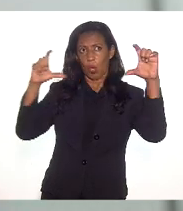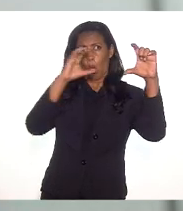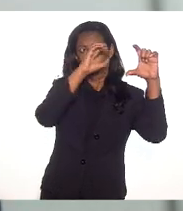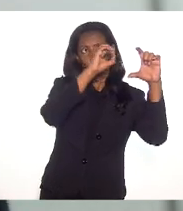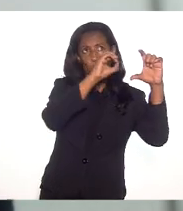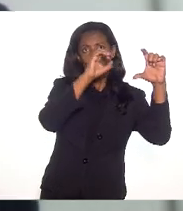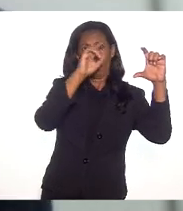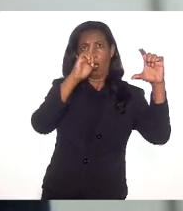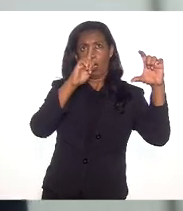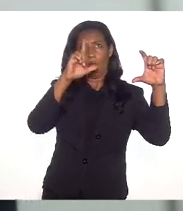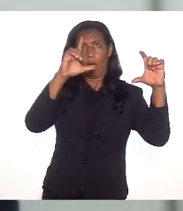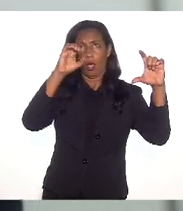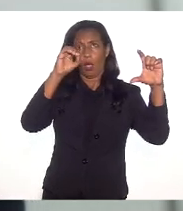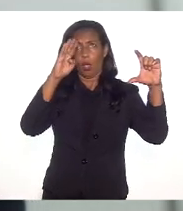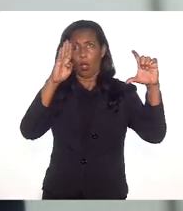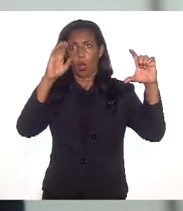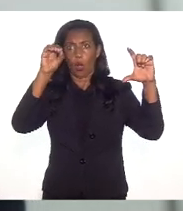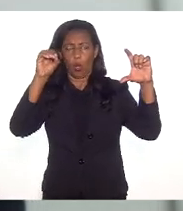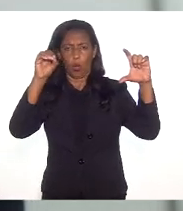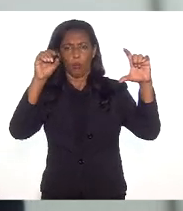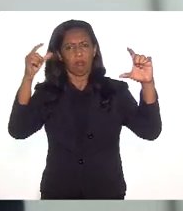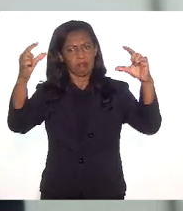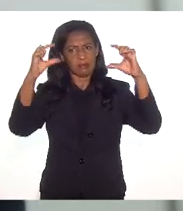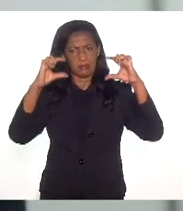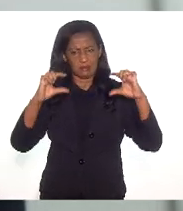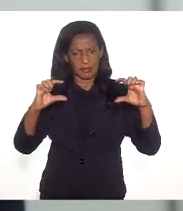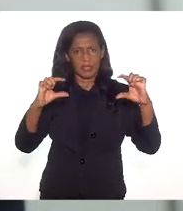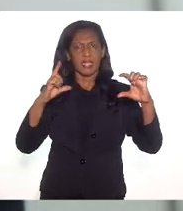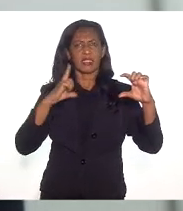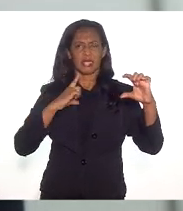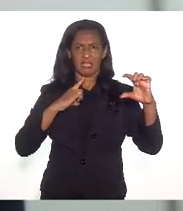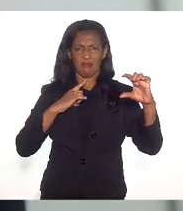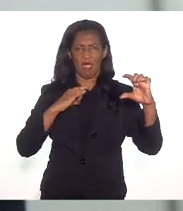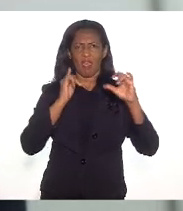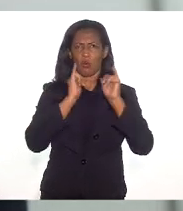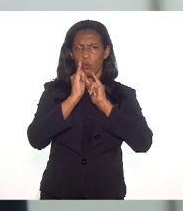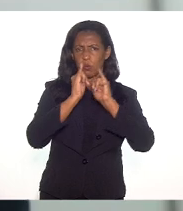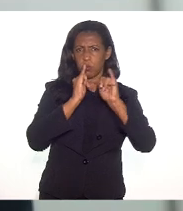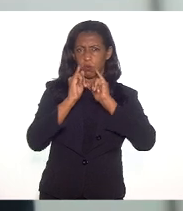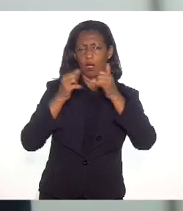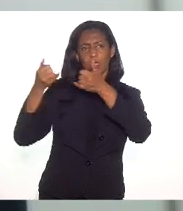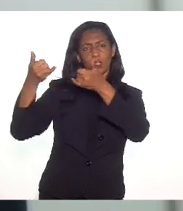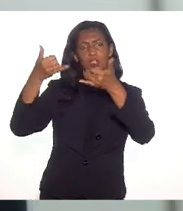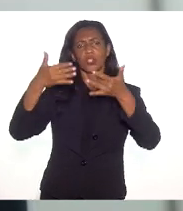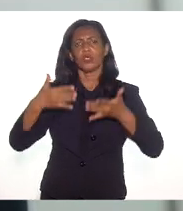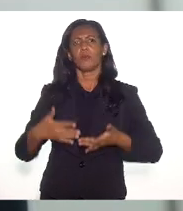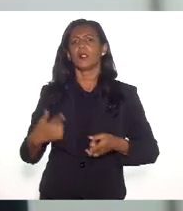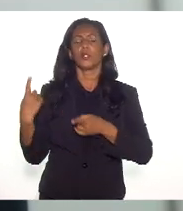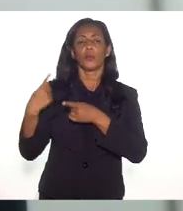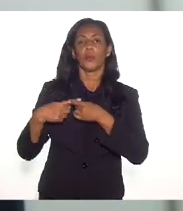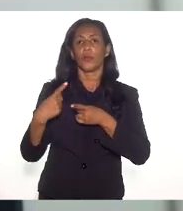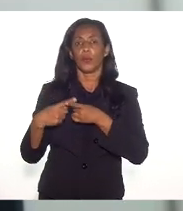né, o porquê da apresentação desse projeto de fundo soberano.